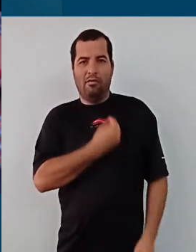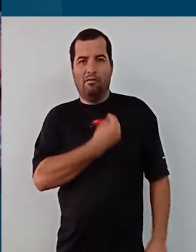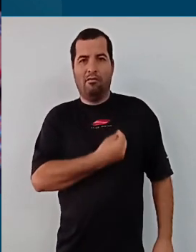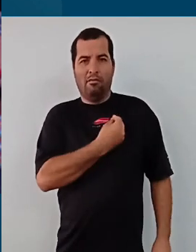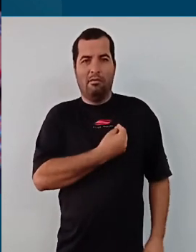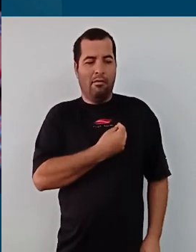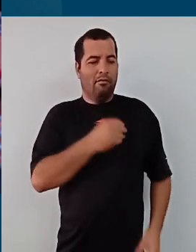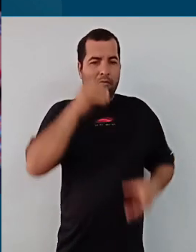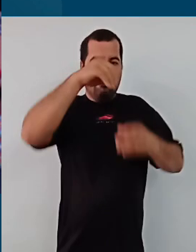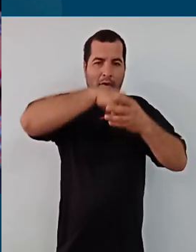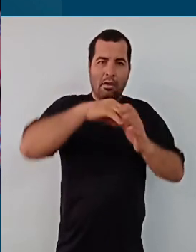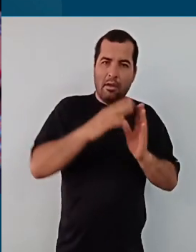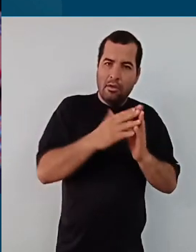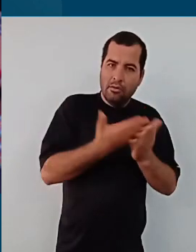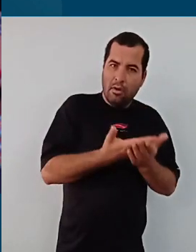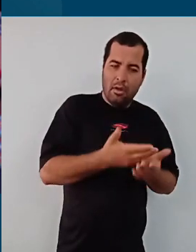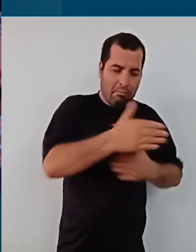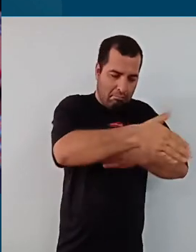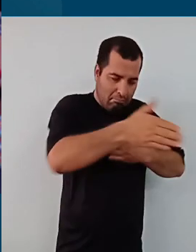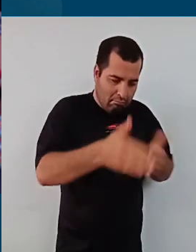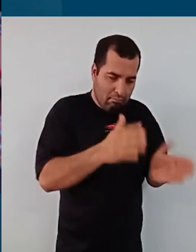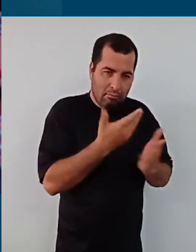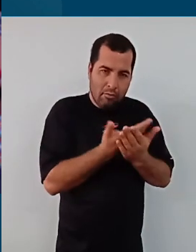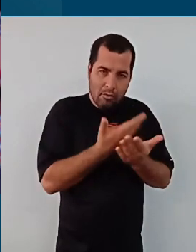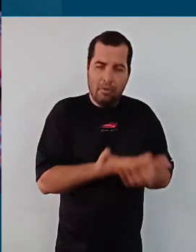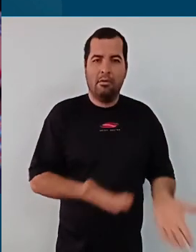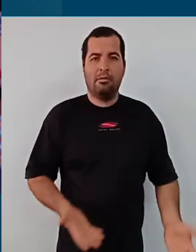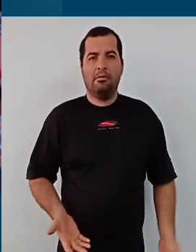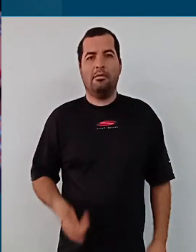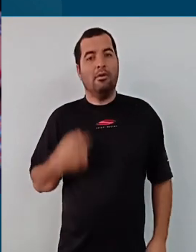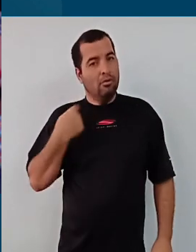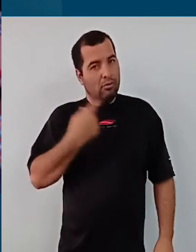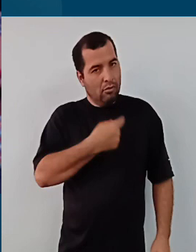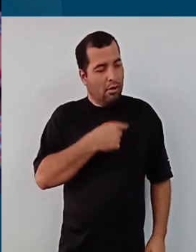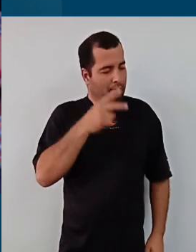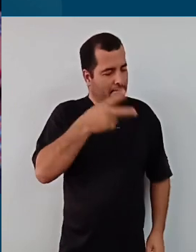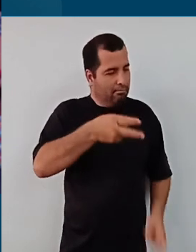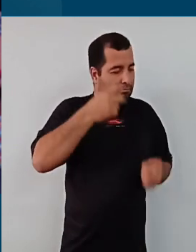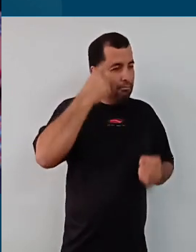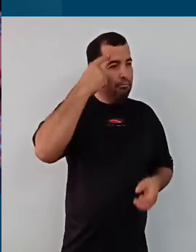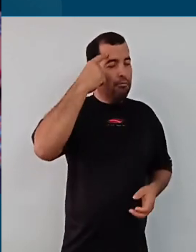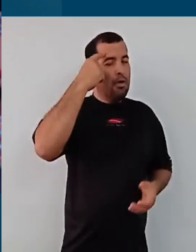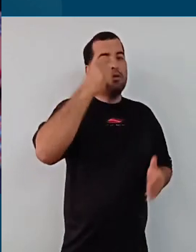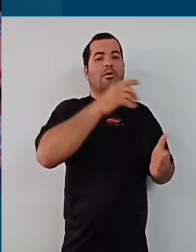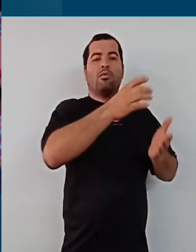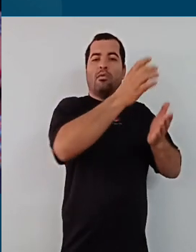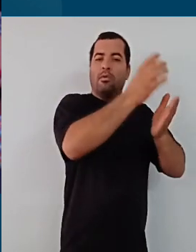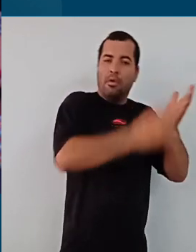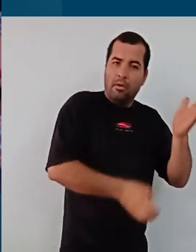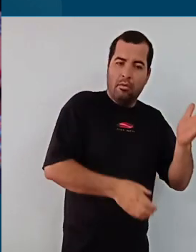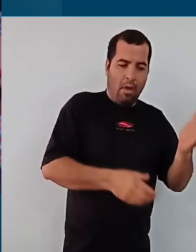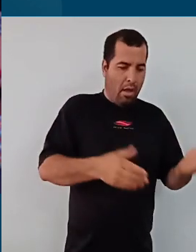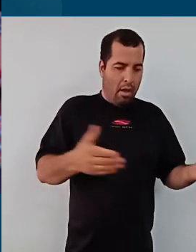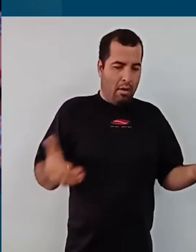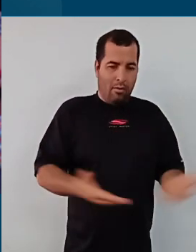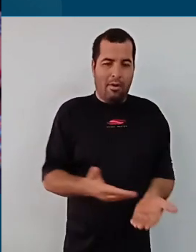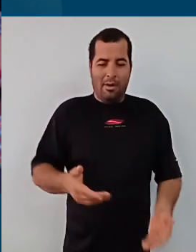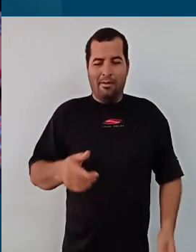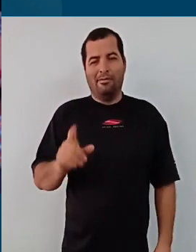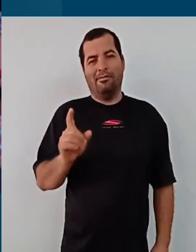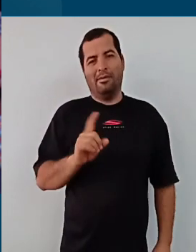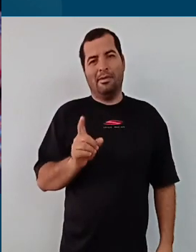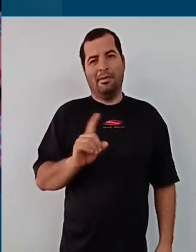que a gente vai trazendo para um currículo, mas esse currículo não é para agora, para hoje.